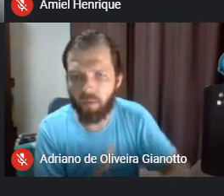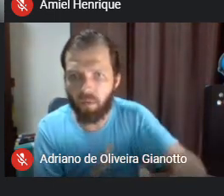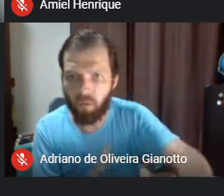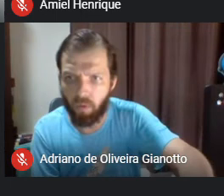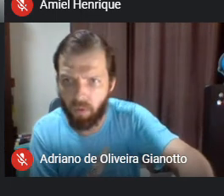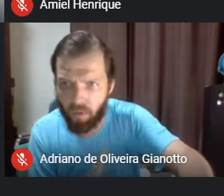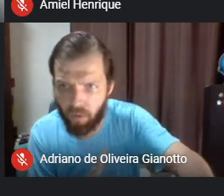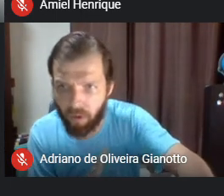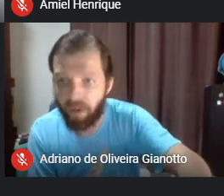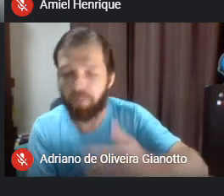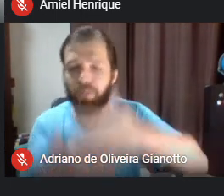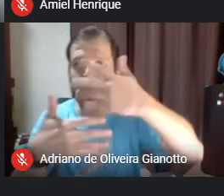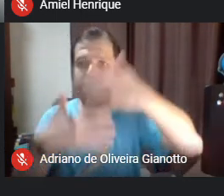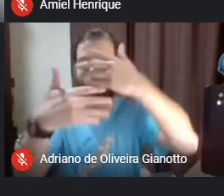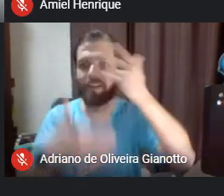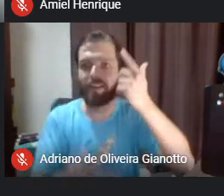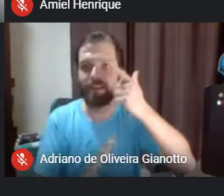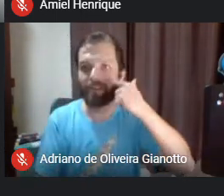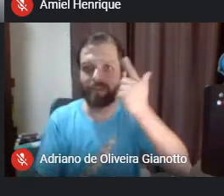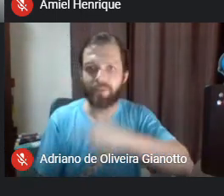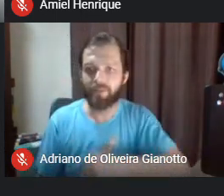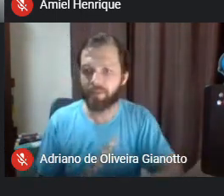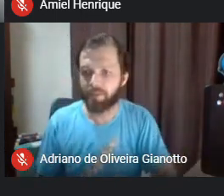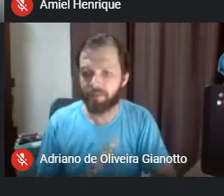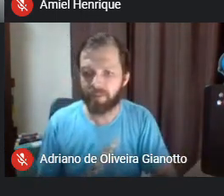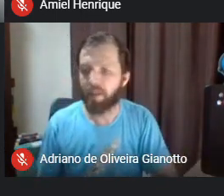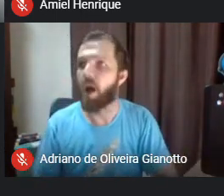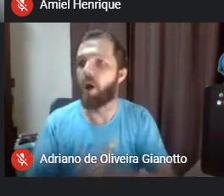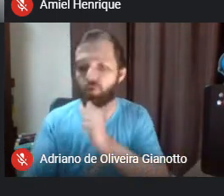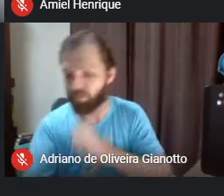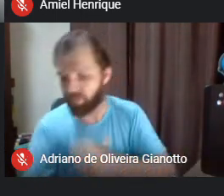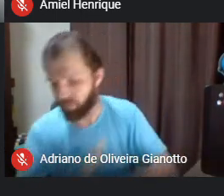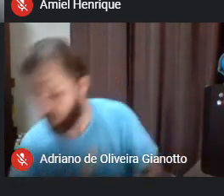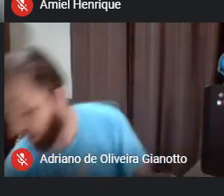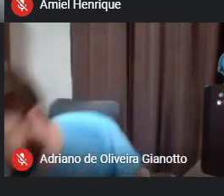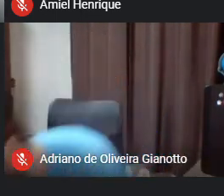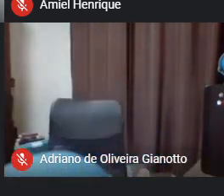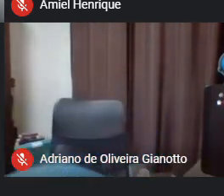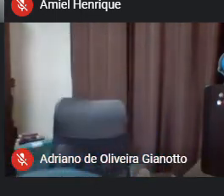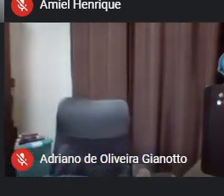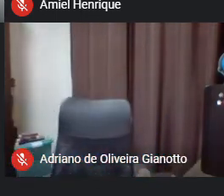Perguntaram, qual foi sua pergunta, Amiel? Eu perdi sua pergunta.